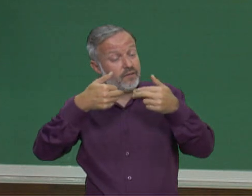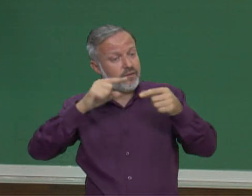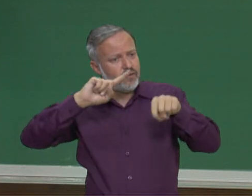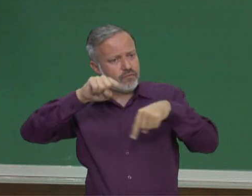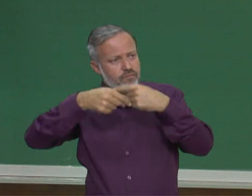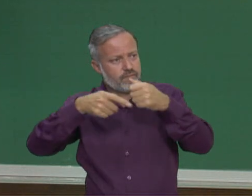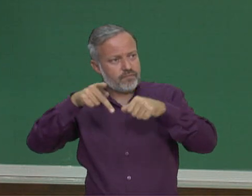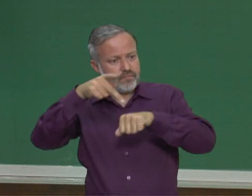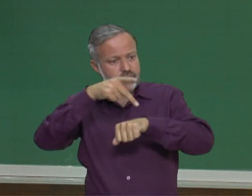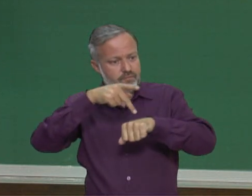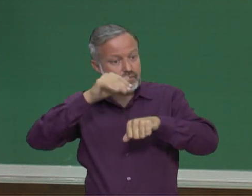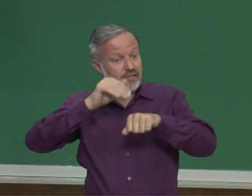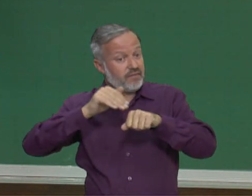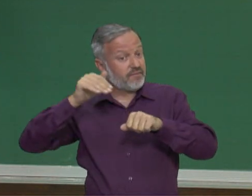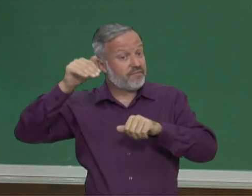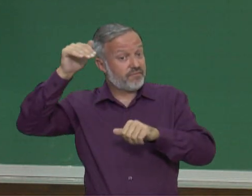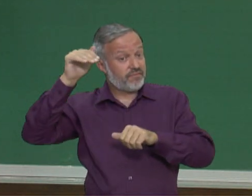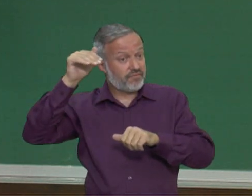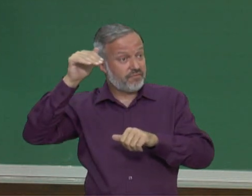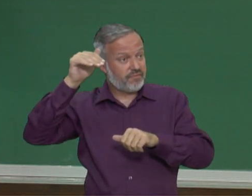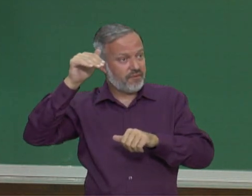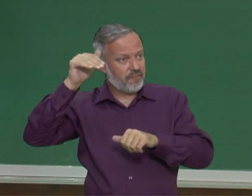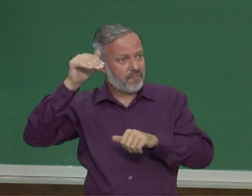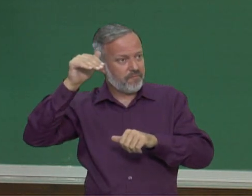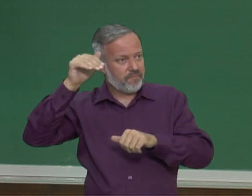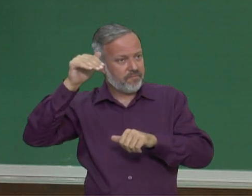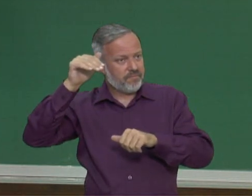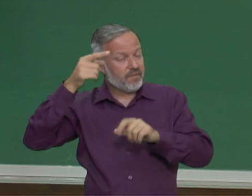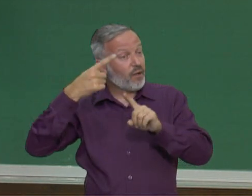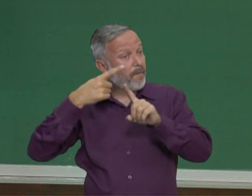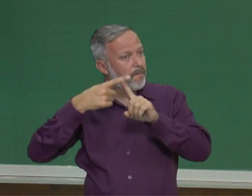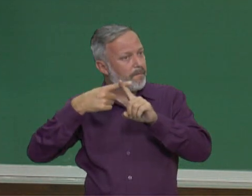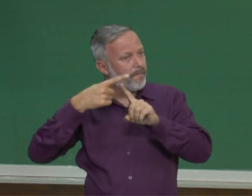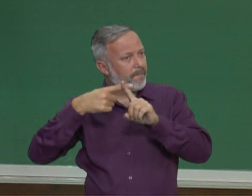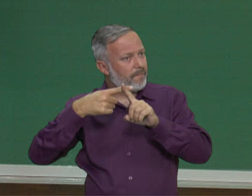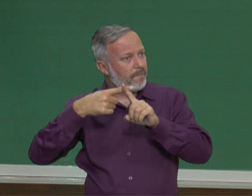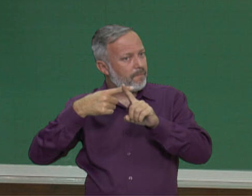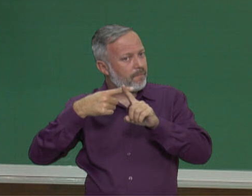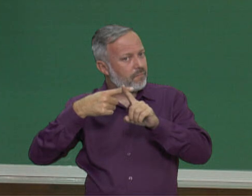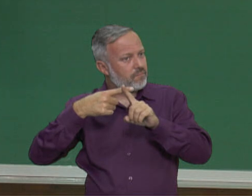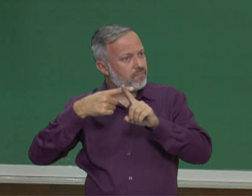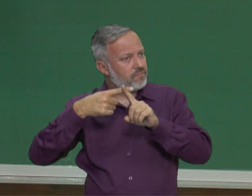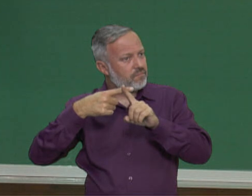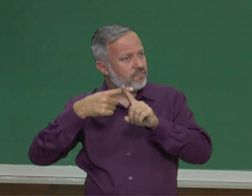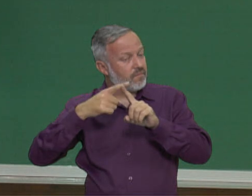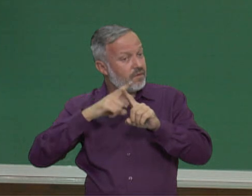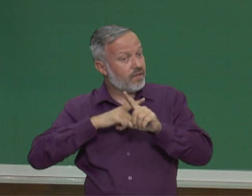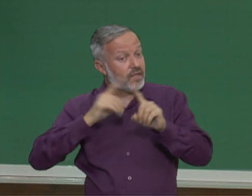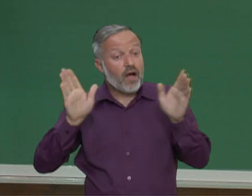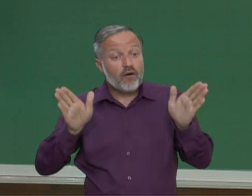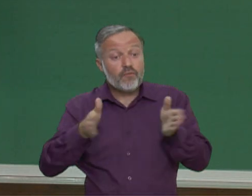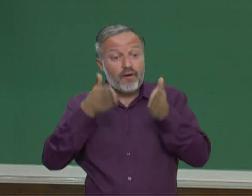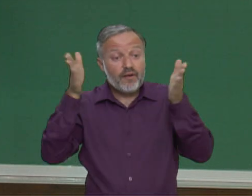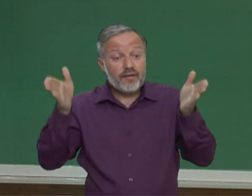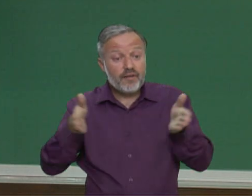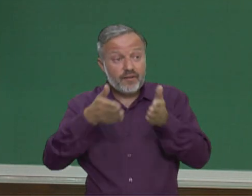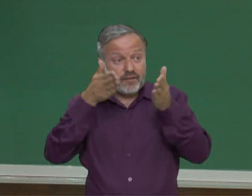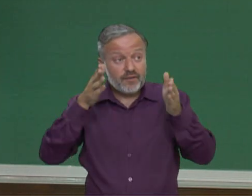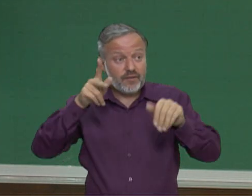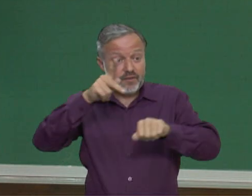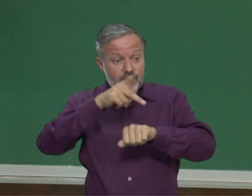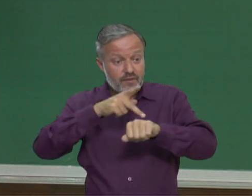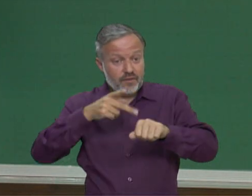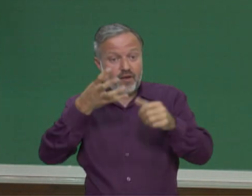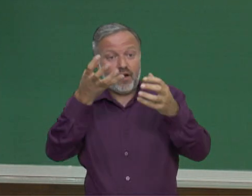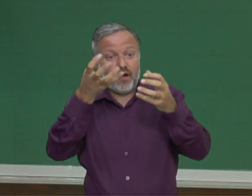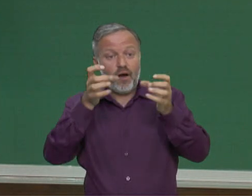outros países mais caros. Então veja que interessante. Isso para quê? Para ter um incentivo de que um país adquira o